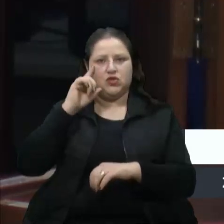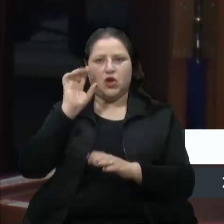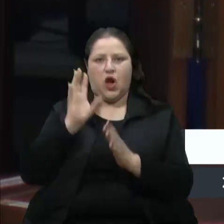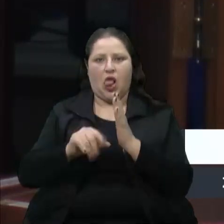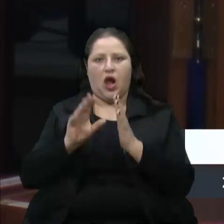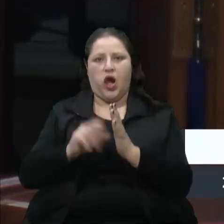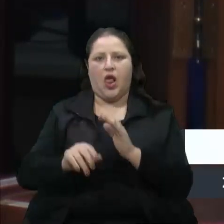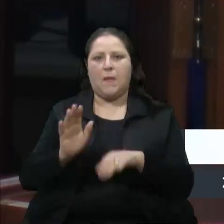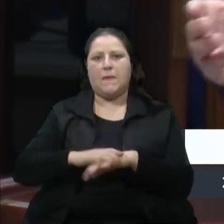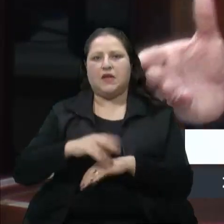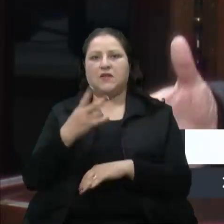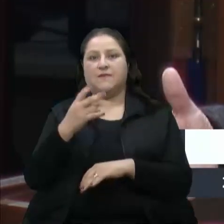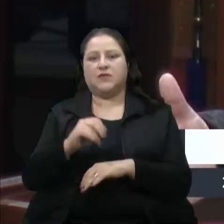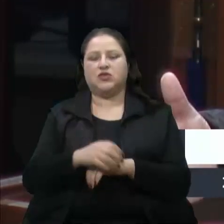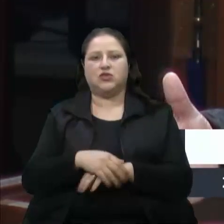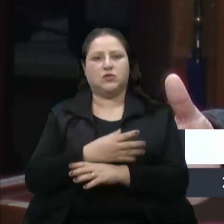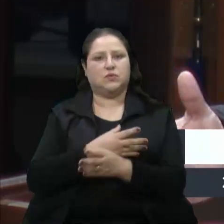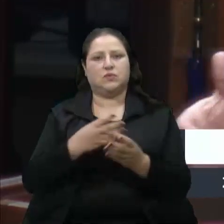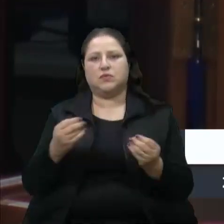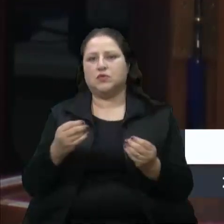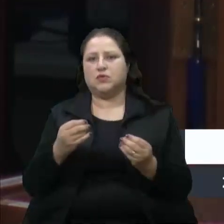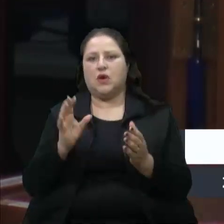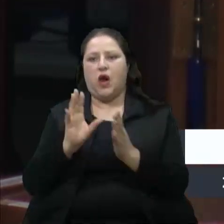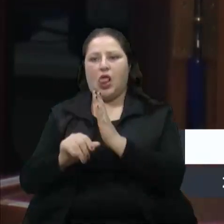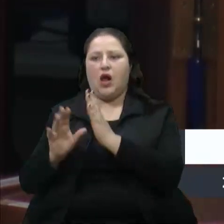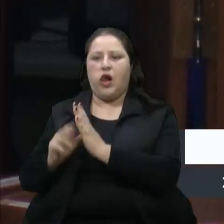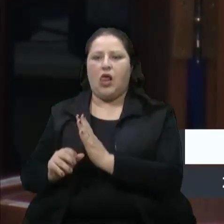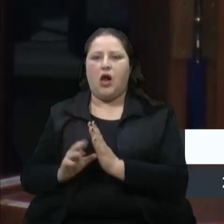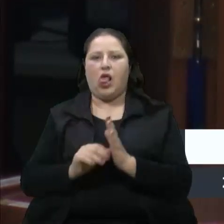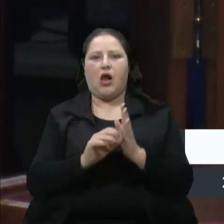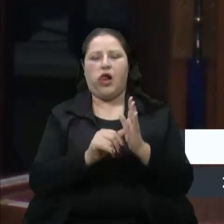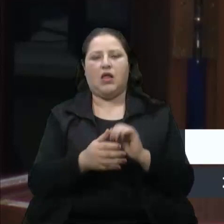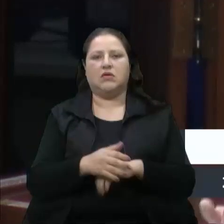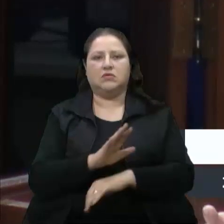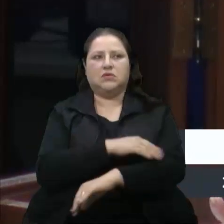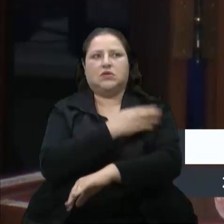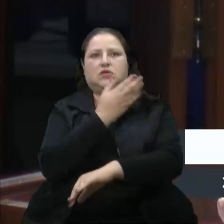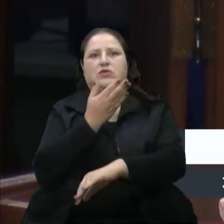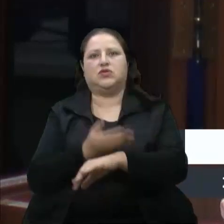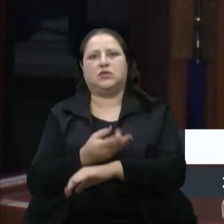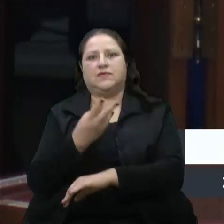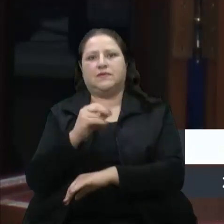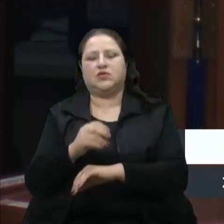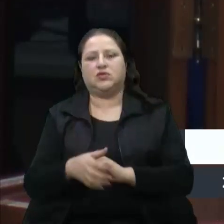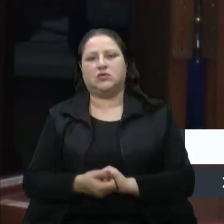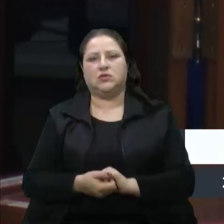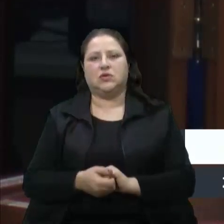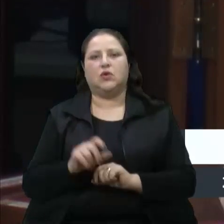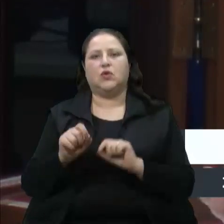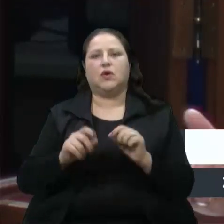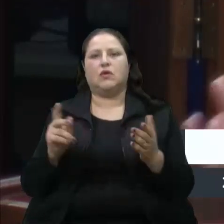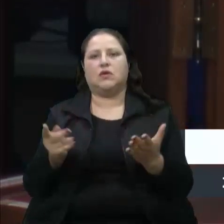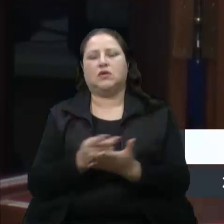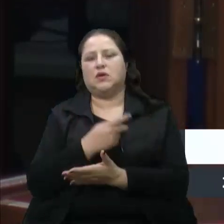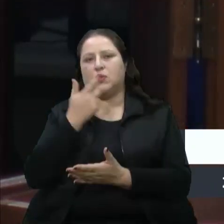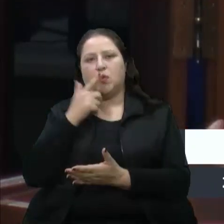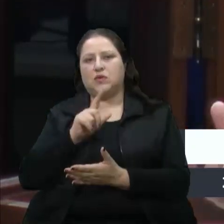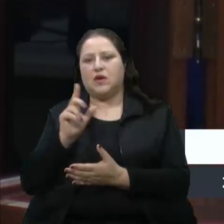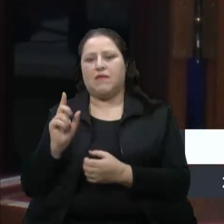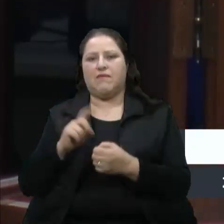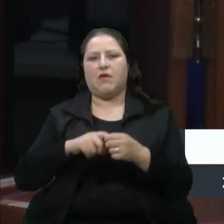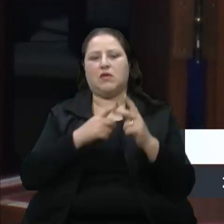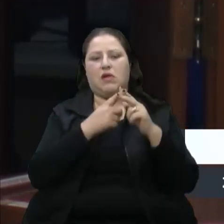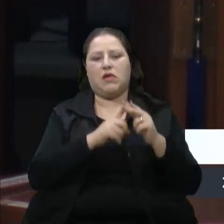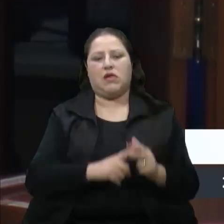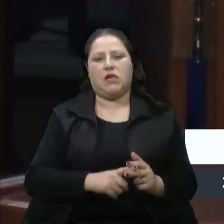SAMAI, porque o roubo estava muito alto. E aí o que aconteceu? A compra estava sendo, né, muito alta. Alguém estava querendo